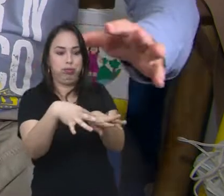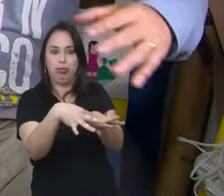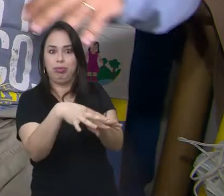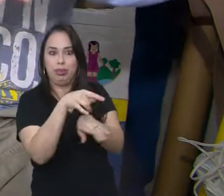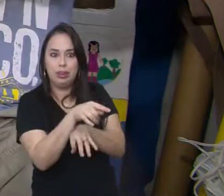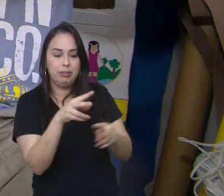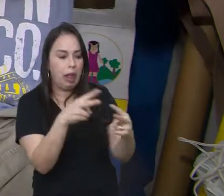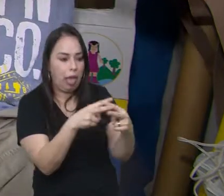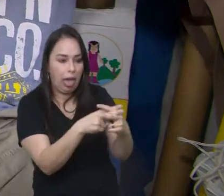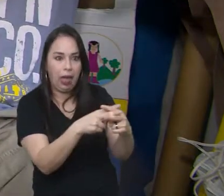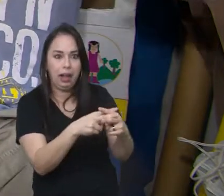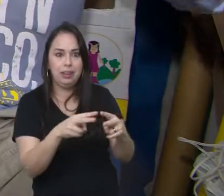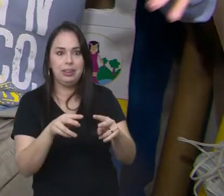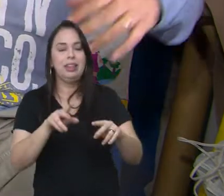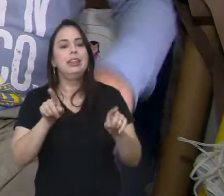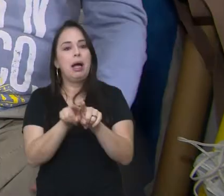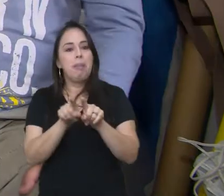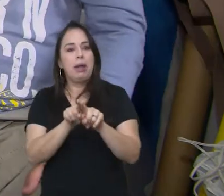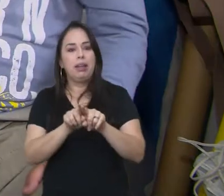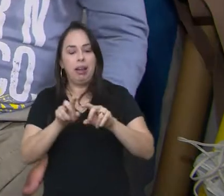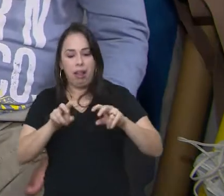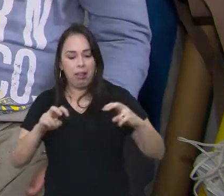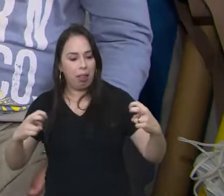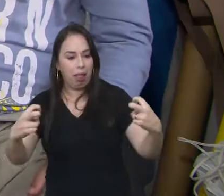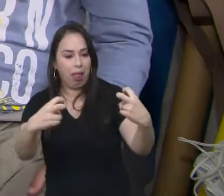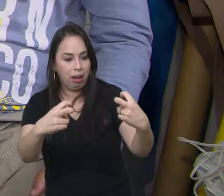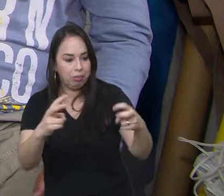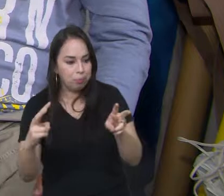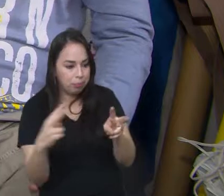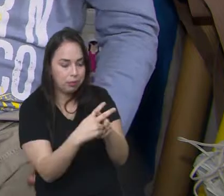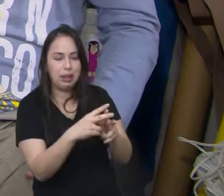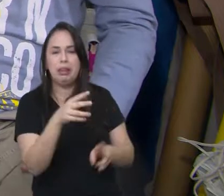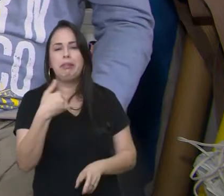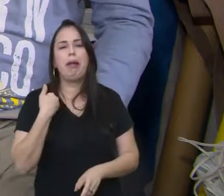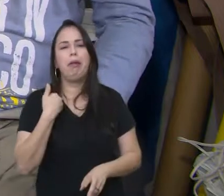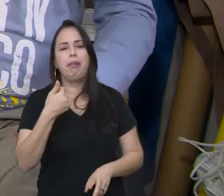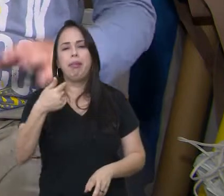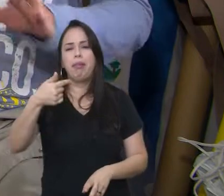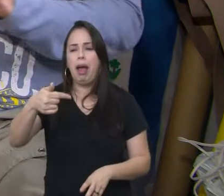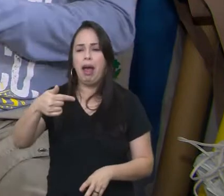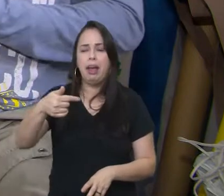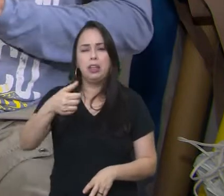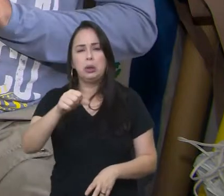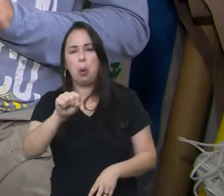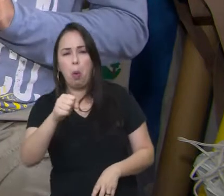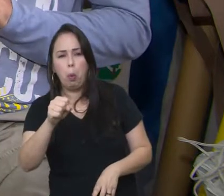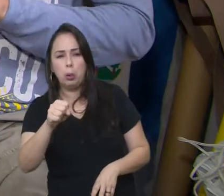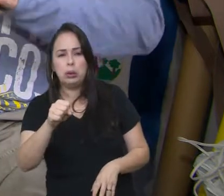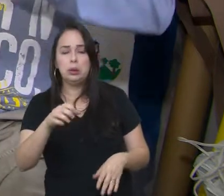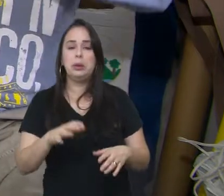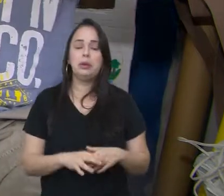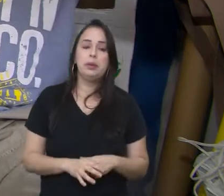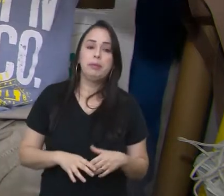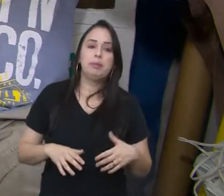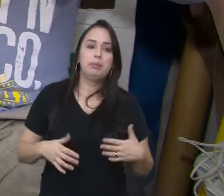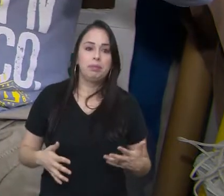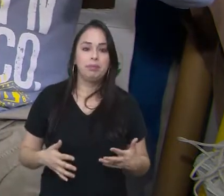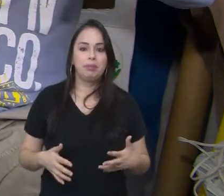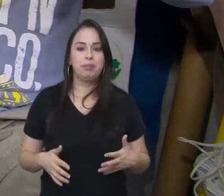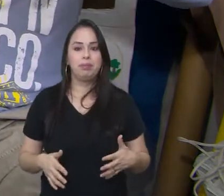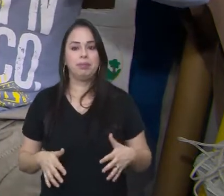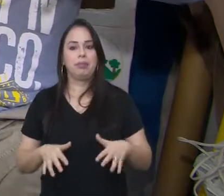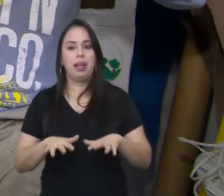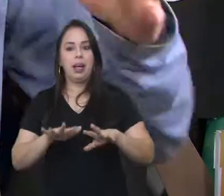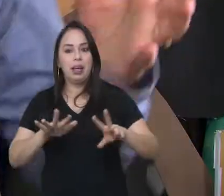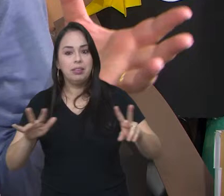2 crianças, abriram uma roda. Que eles tinham, hein? Eu acho que 7, 8 anos, assim. Aí abriu a